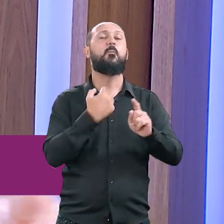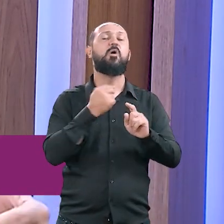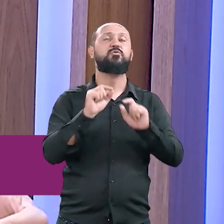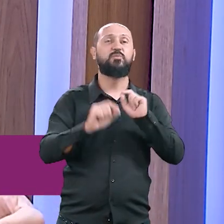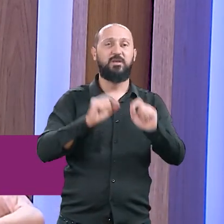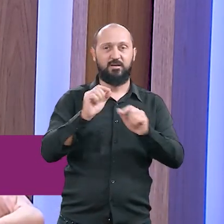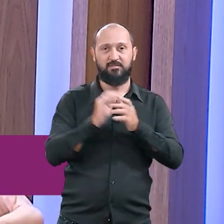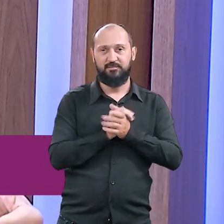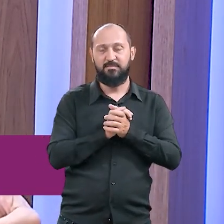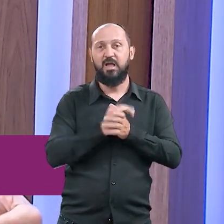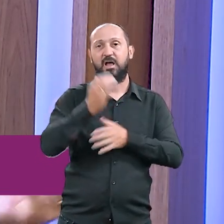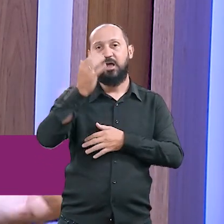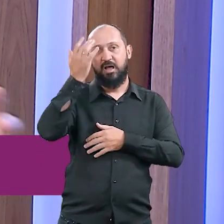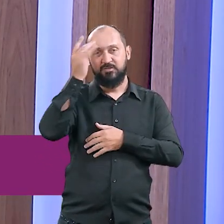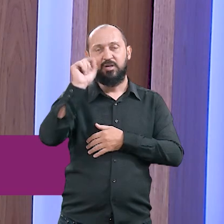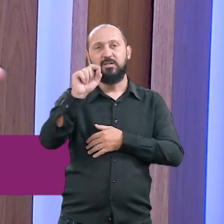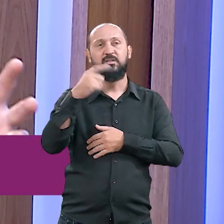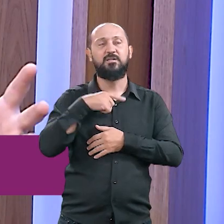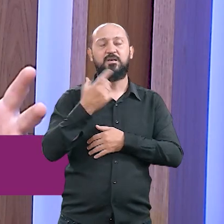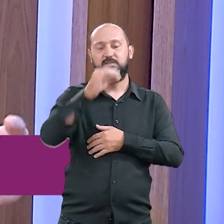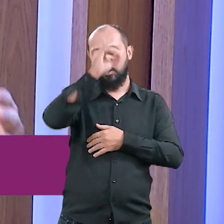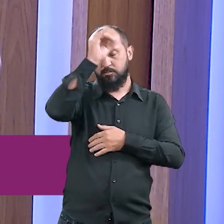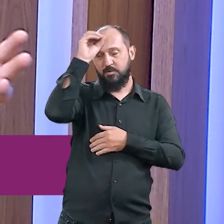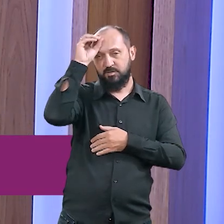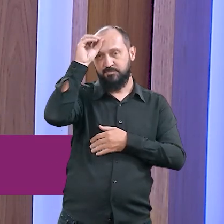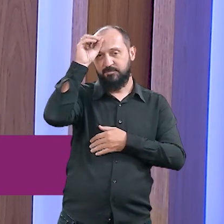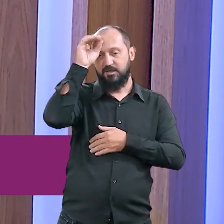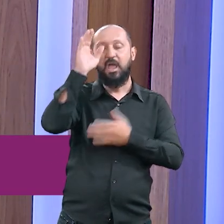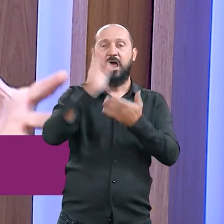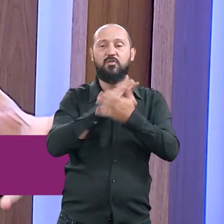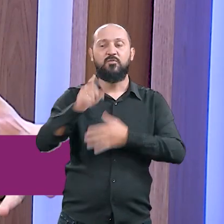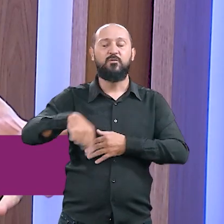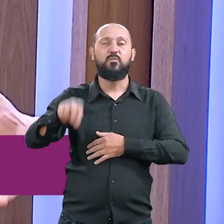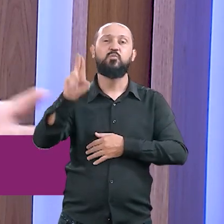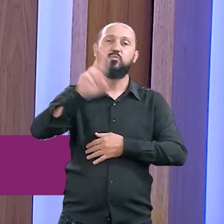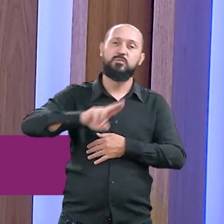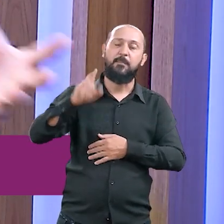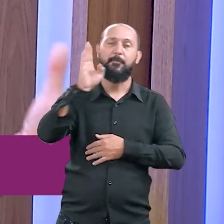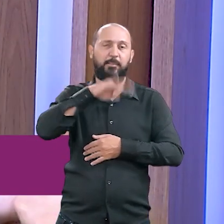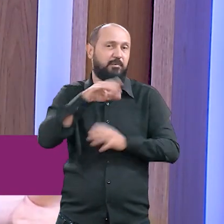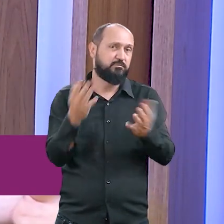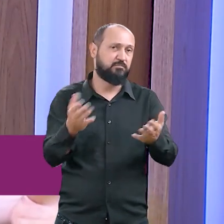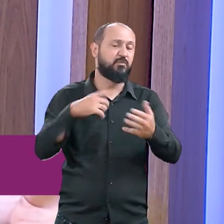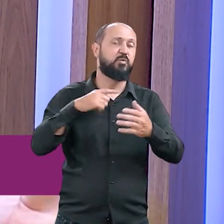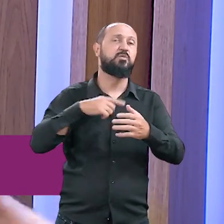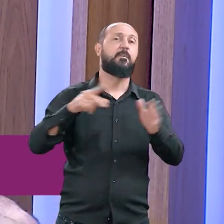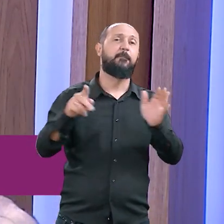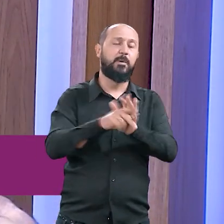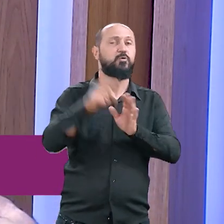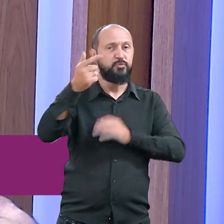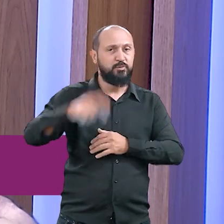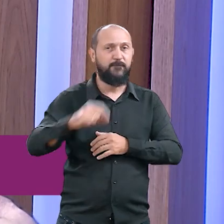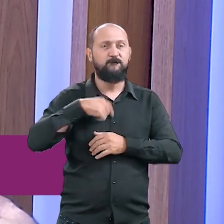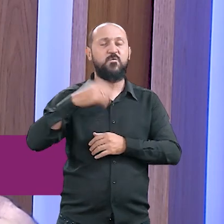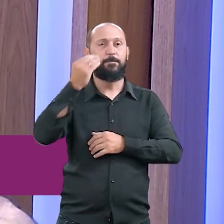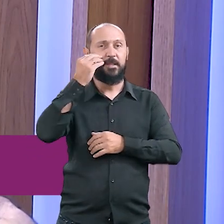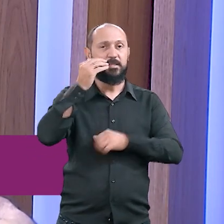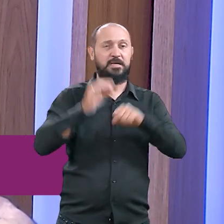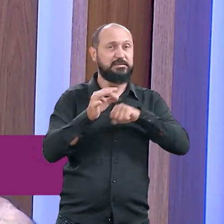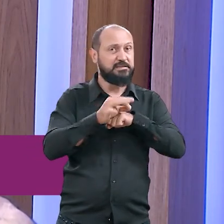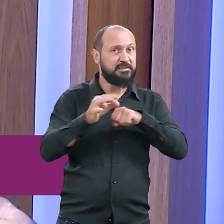no Star Wars, teve uma atriz que ela tinha participado lá dos filmes dos anos 70, depois dos filmes no ano 2000